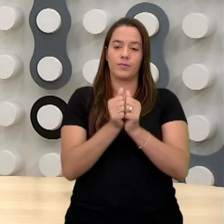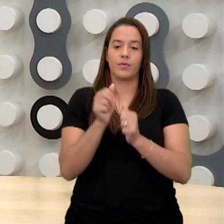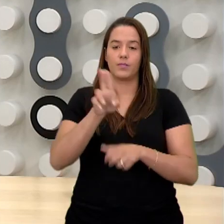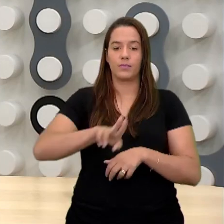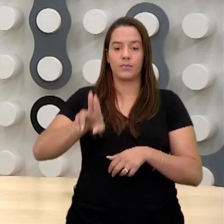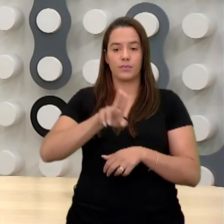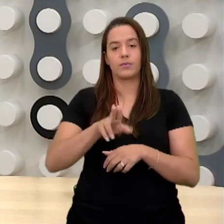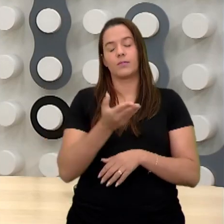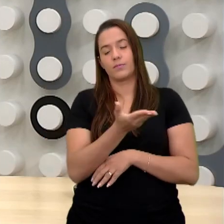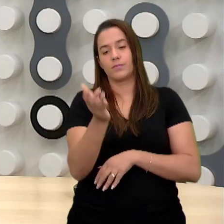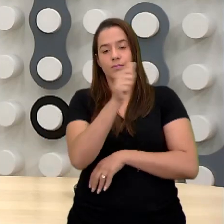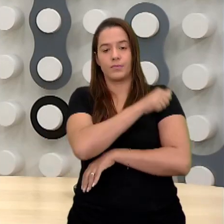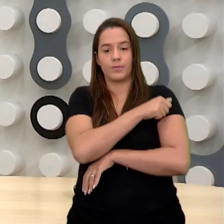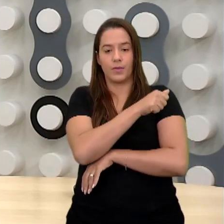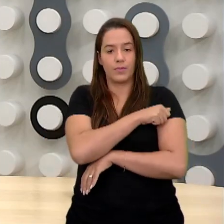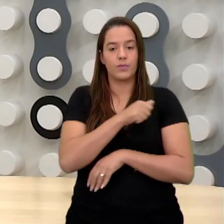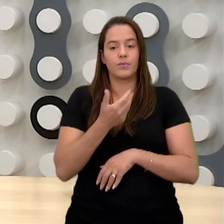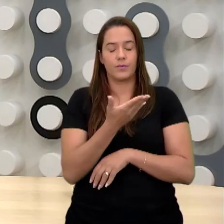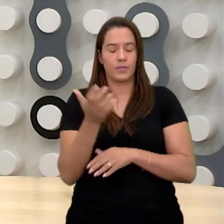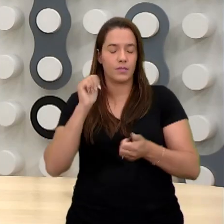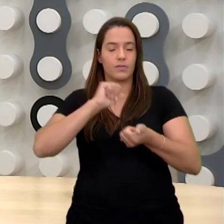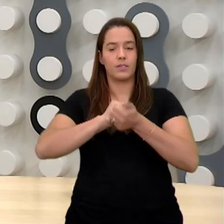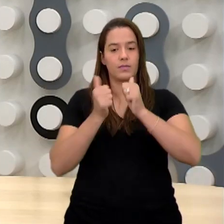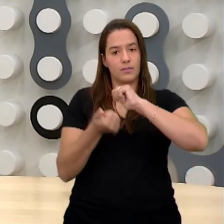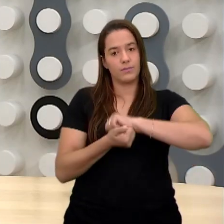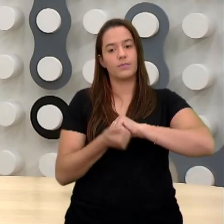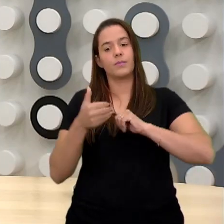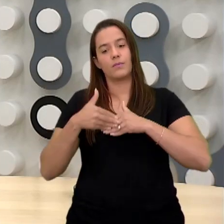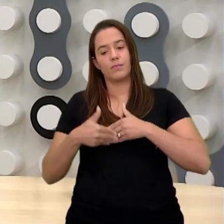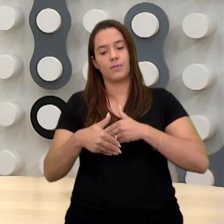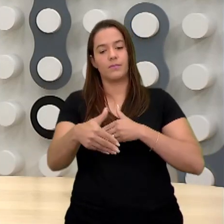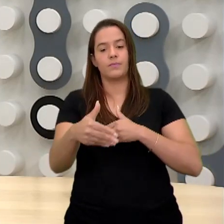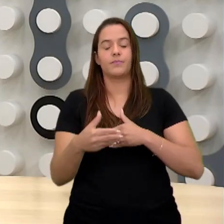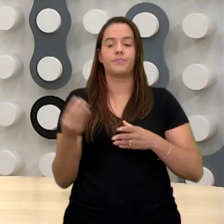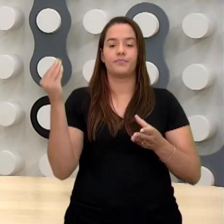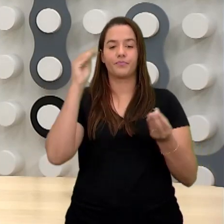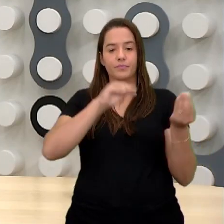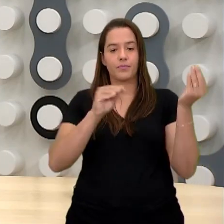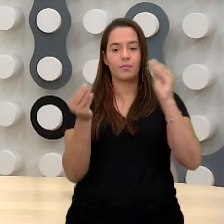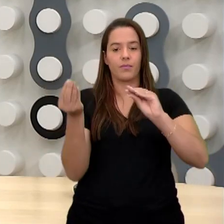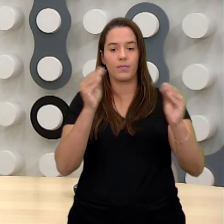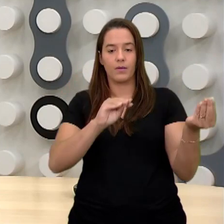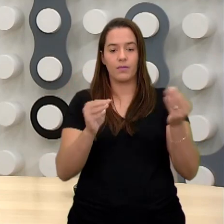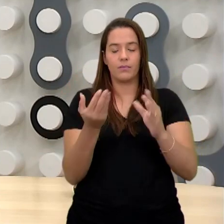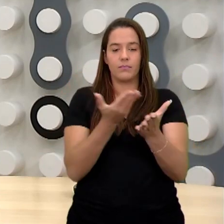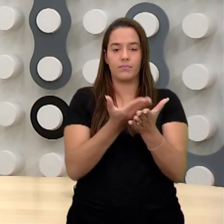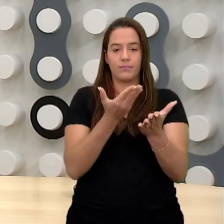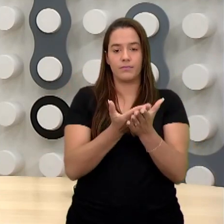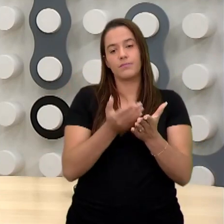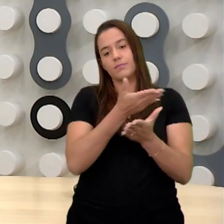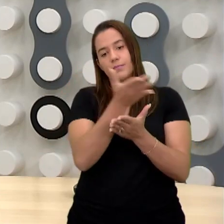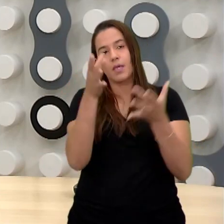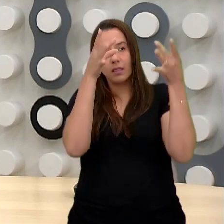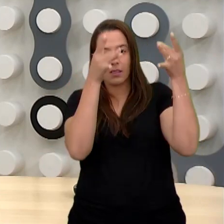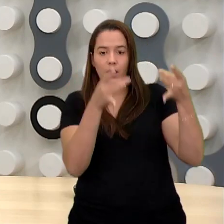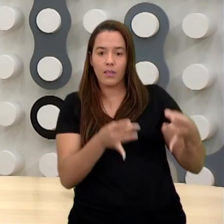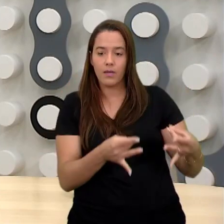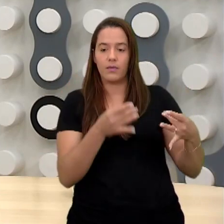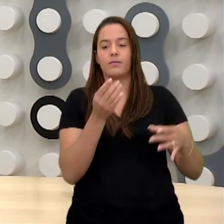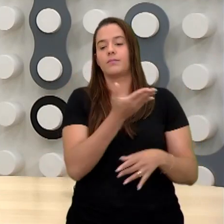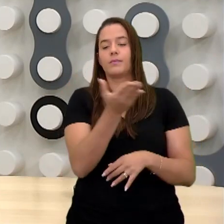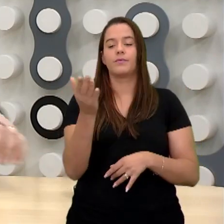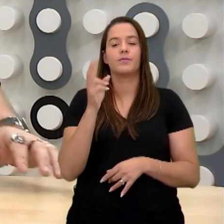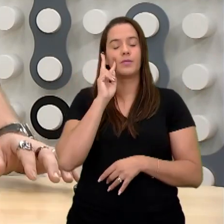vocês vão estar, né, aos poucos se adaptando. Por isso que nós vamos colocando, né, aos poucos as aulas aí bem desmembradinhas aí